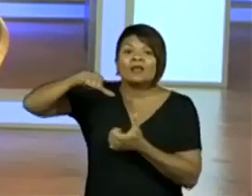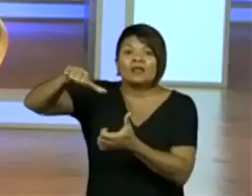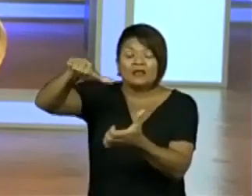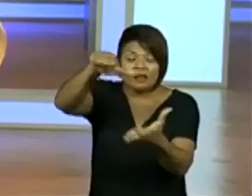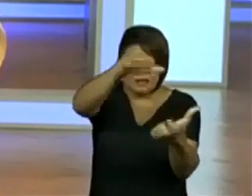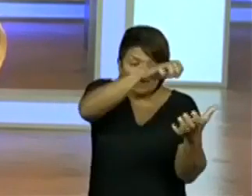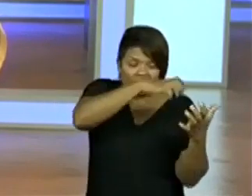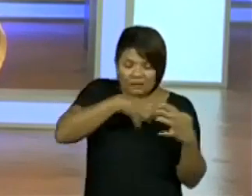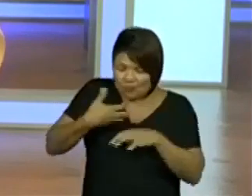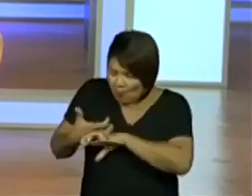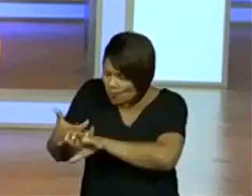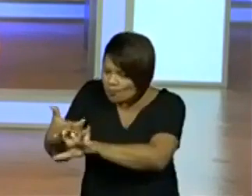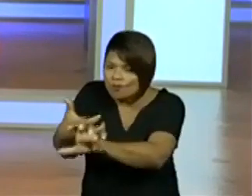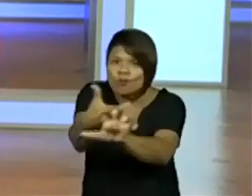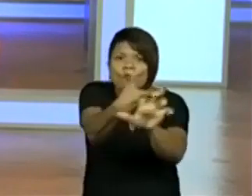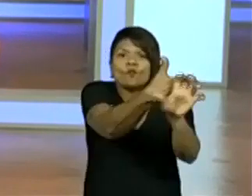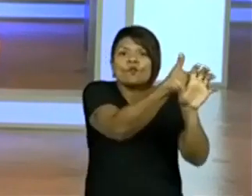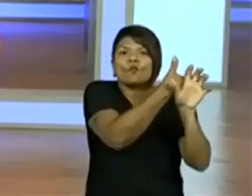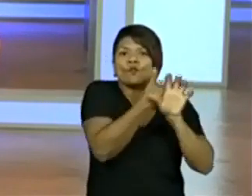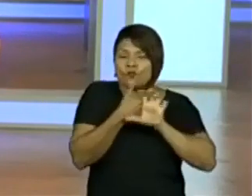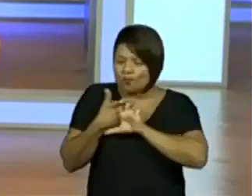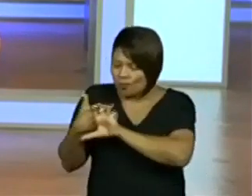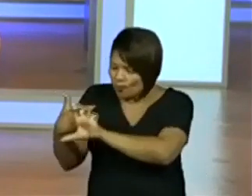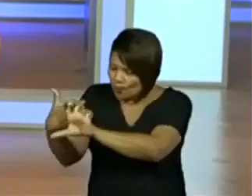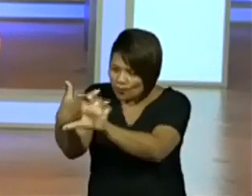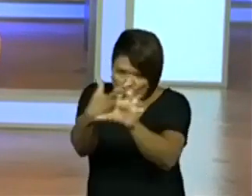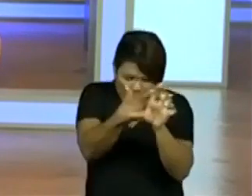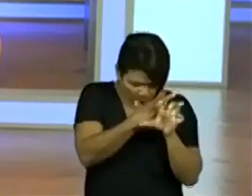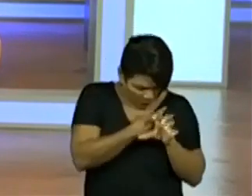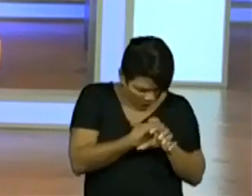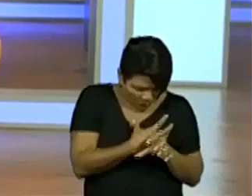puro reflexo do seu próprio coração.